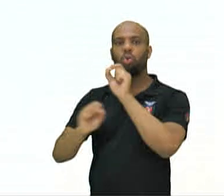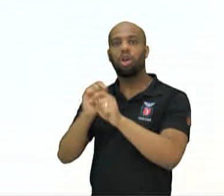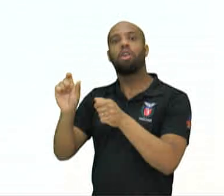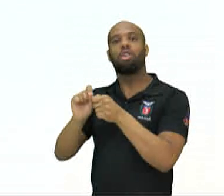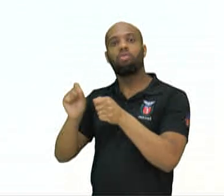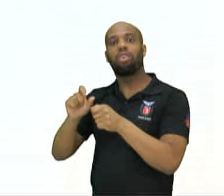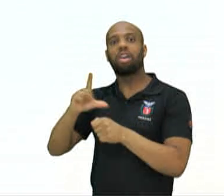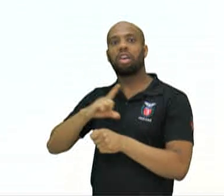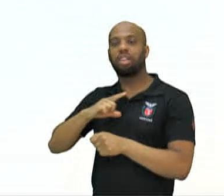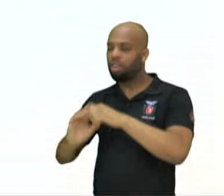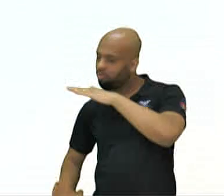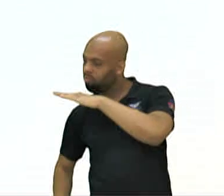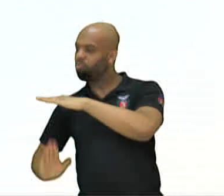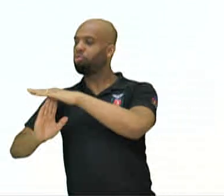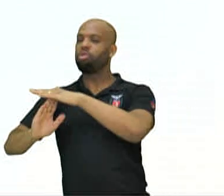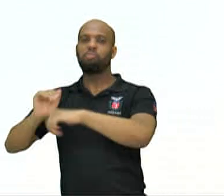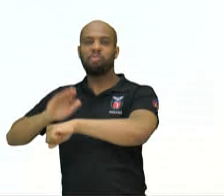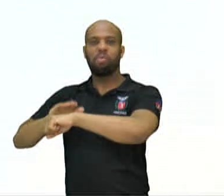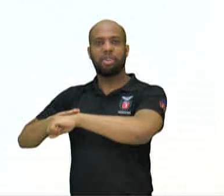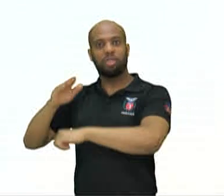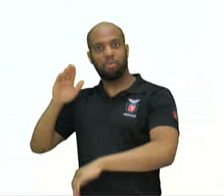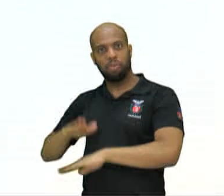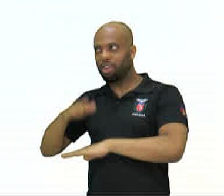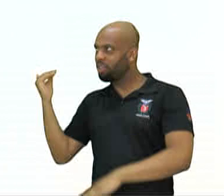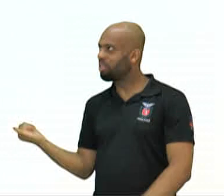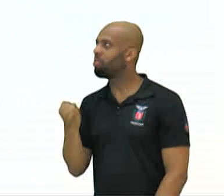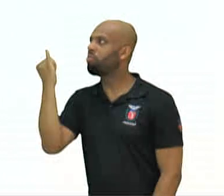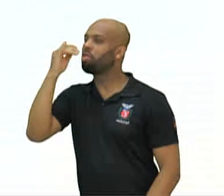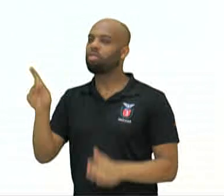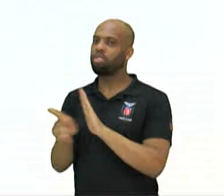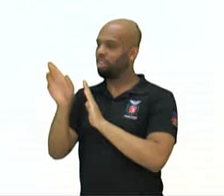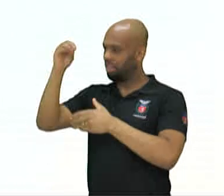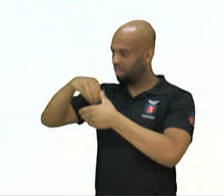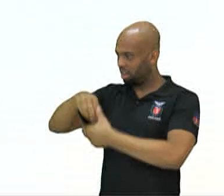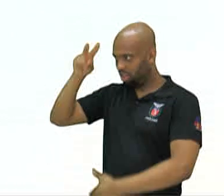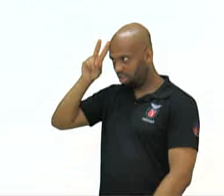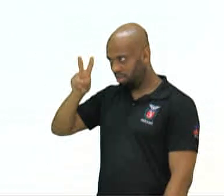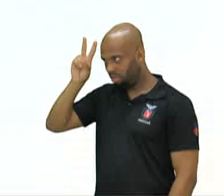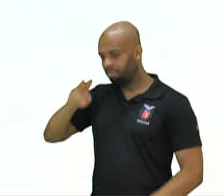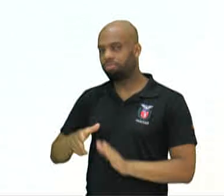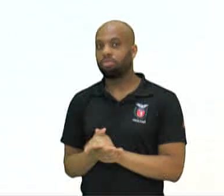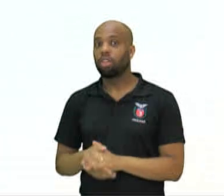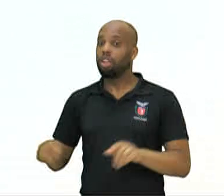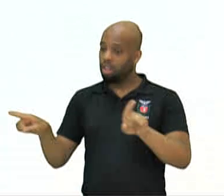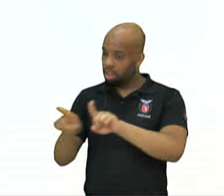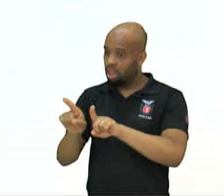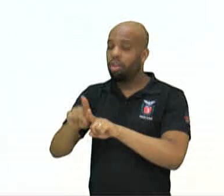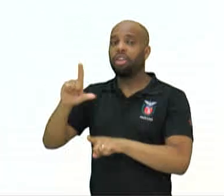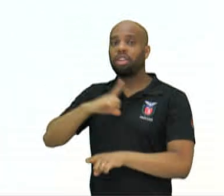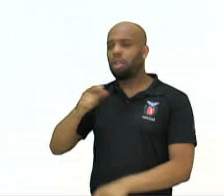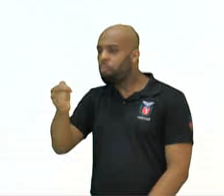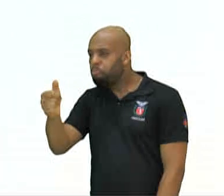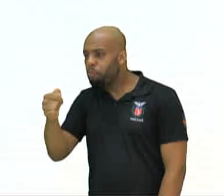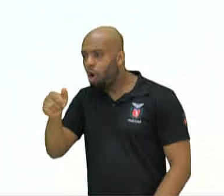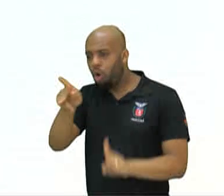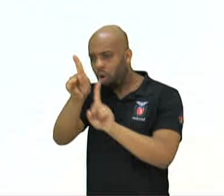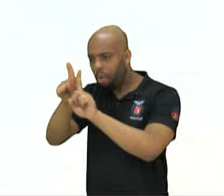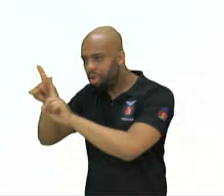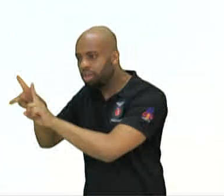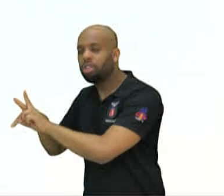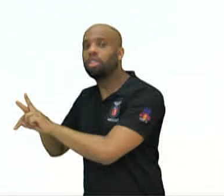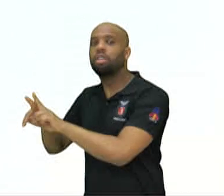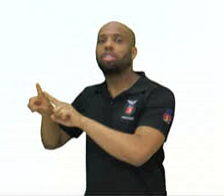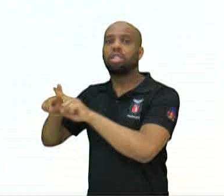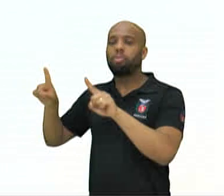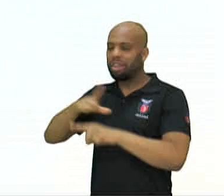um clímax, parte de maior intensidade na história. Possui poucos personagens e